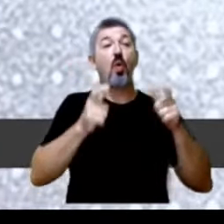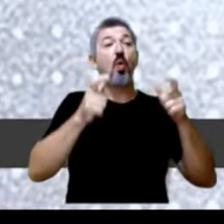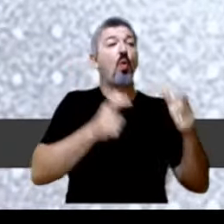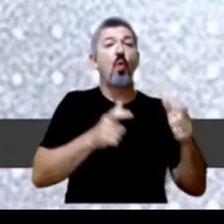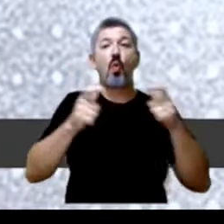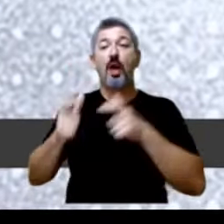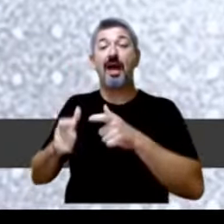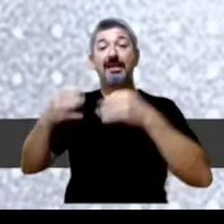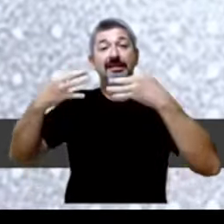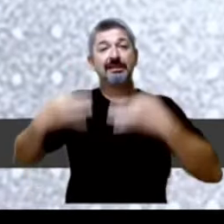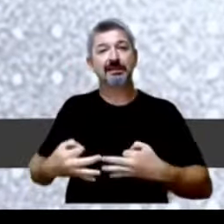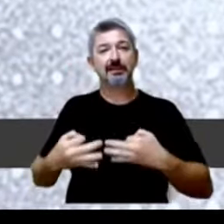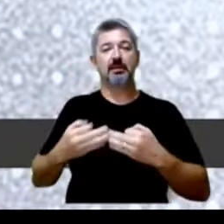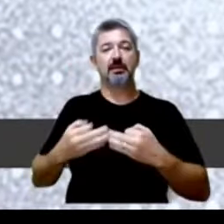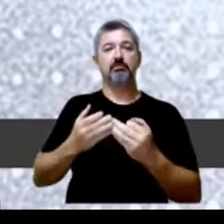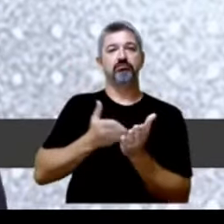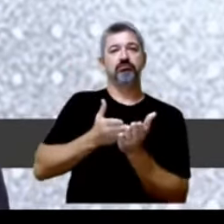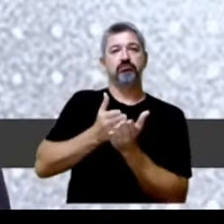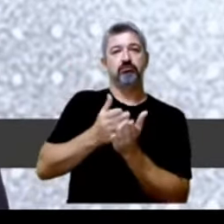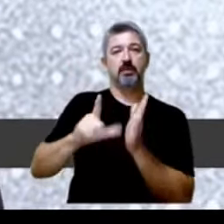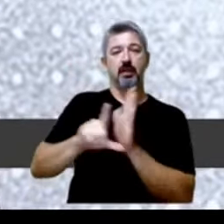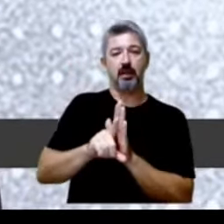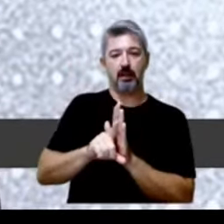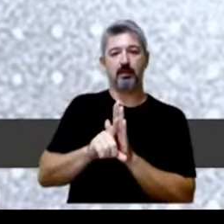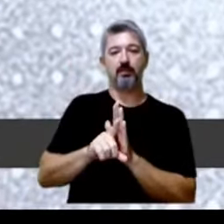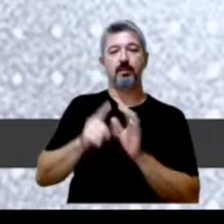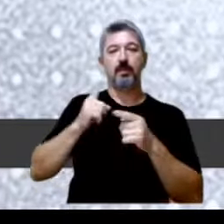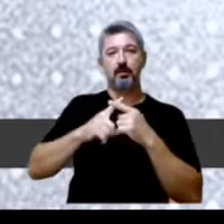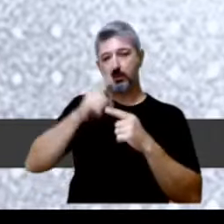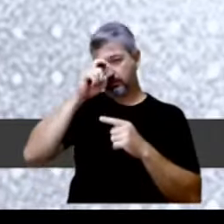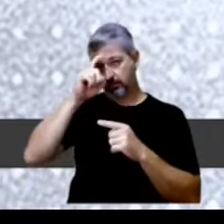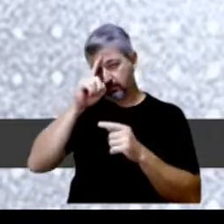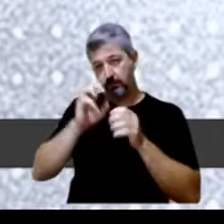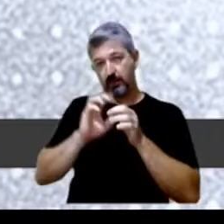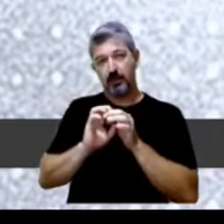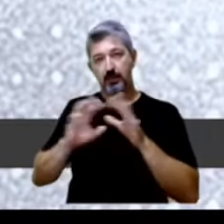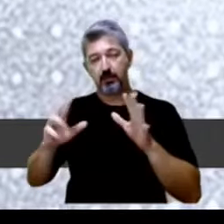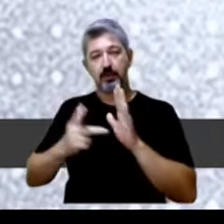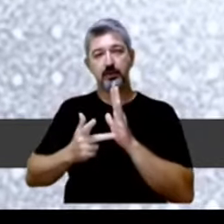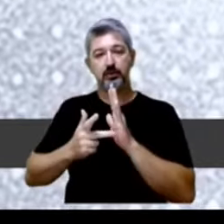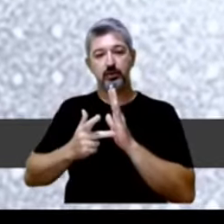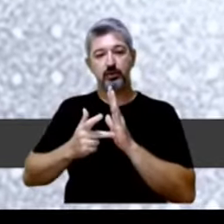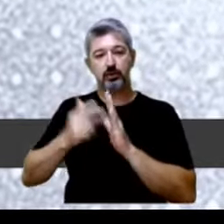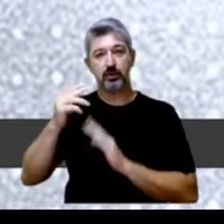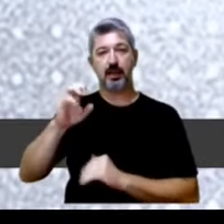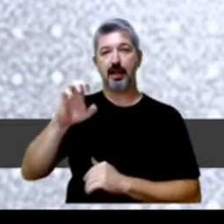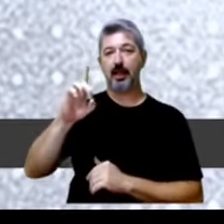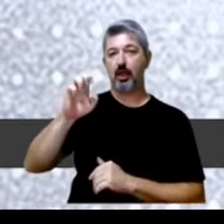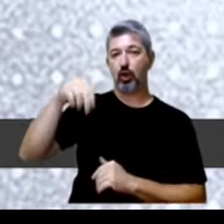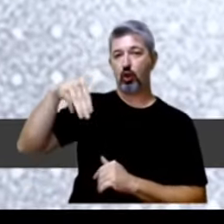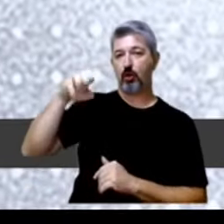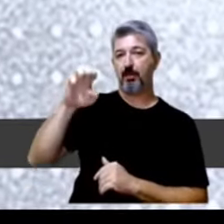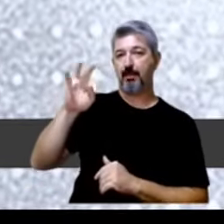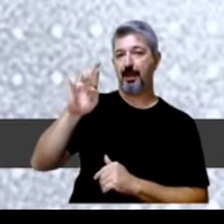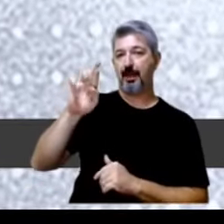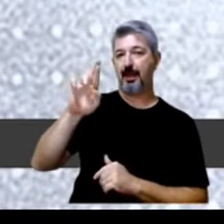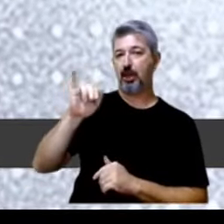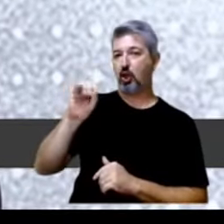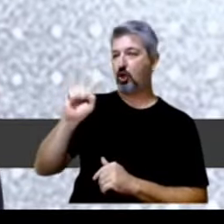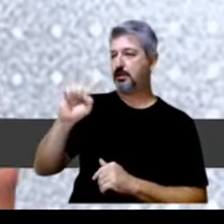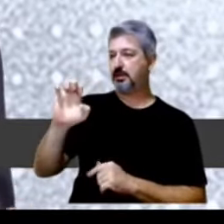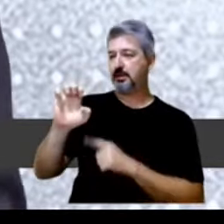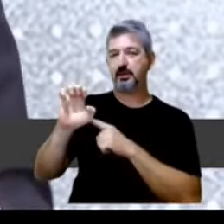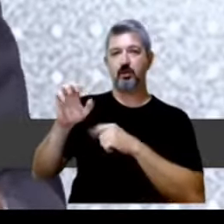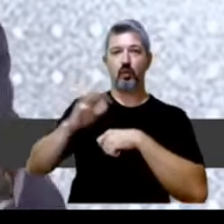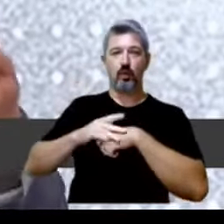da legislação para que o Hospital da Cachoeirinha fosse liberado para fazer a cirurgia de endometriose. Nós tínhamos 1.200 mulheres aguardando